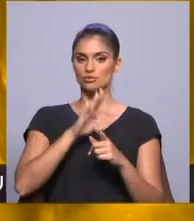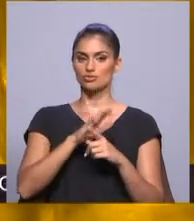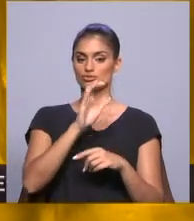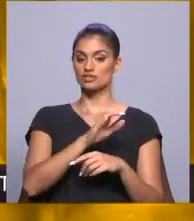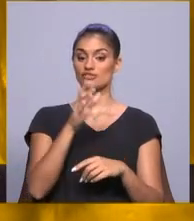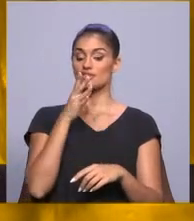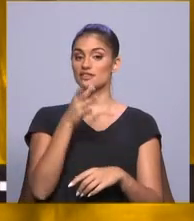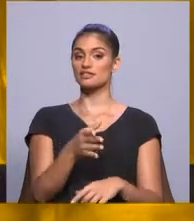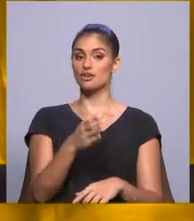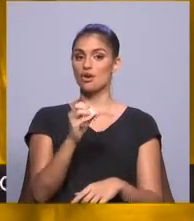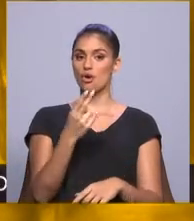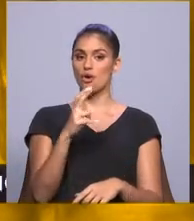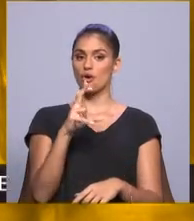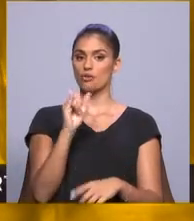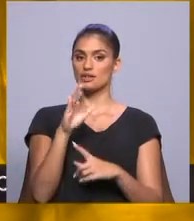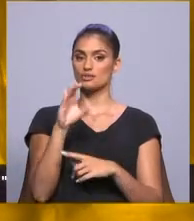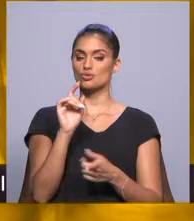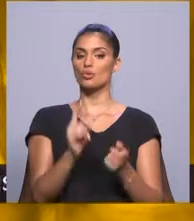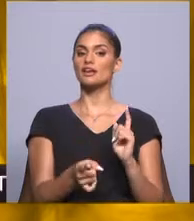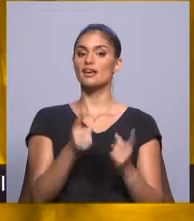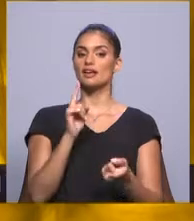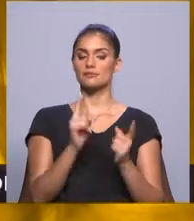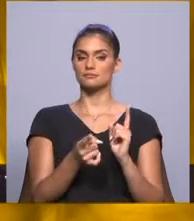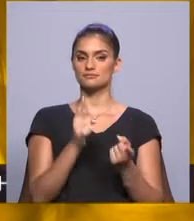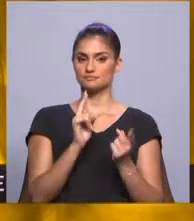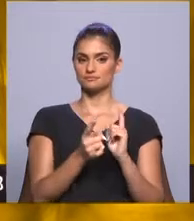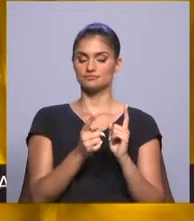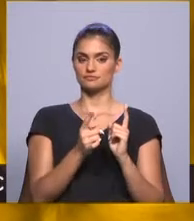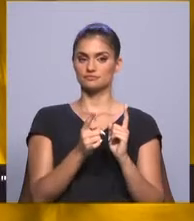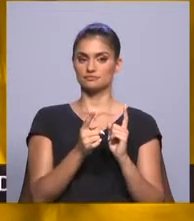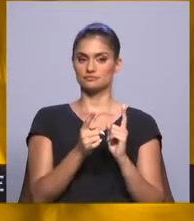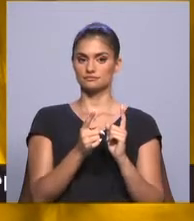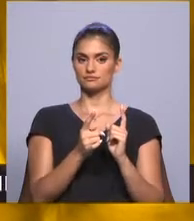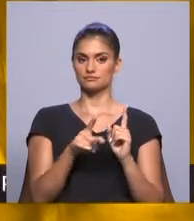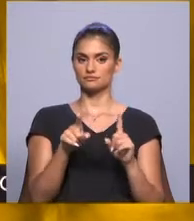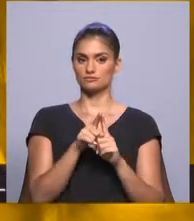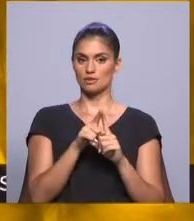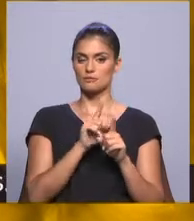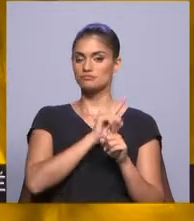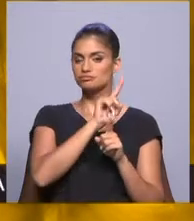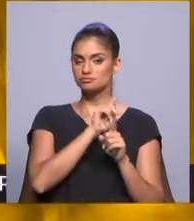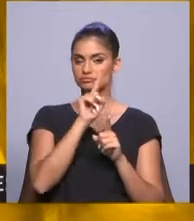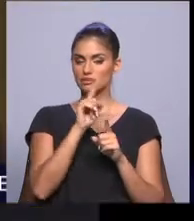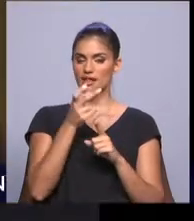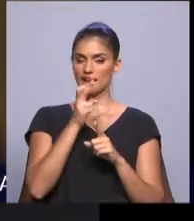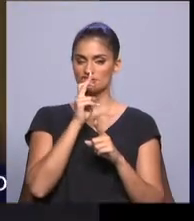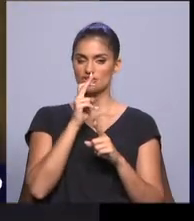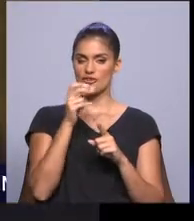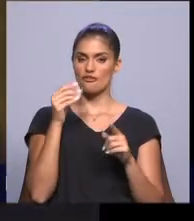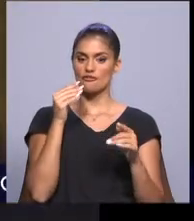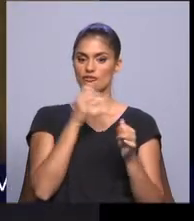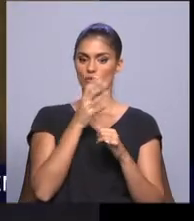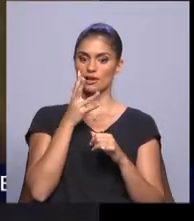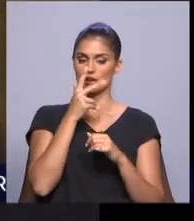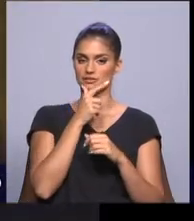de ouriço. O que é um ouriço? São uma multidão autêntica de picos de gás quente e frio que se estendem em todas